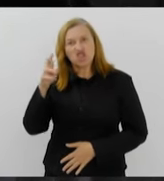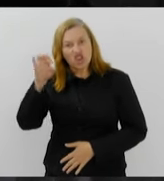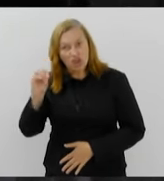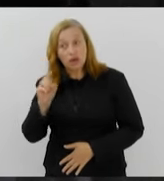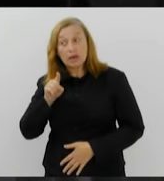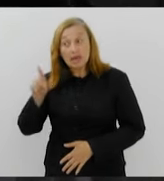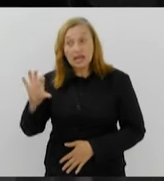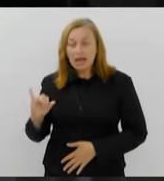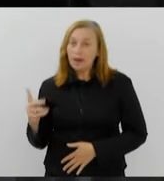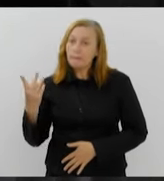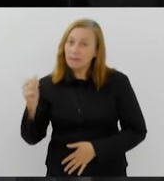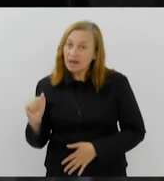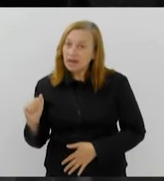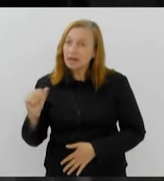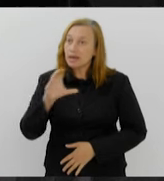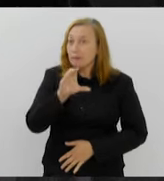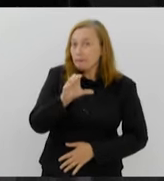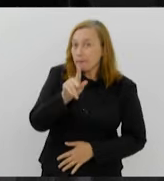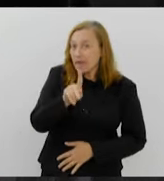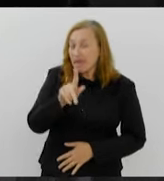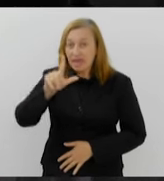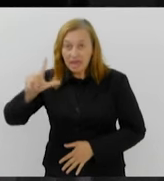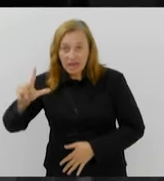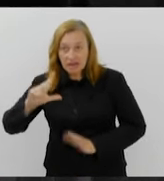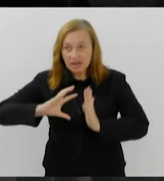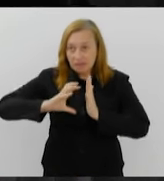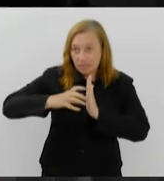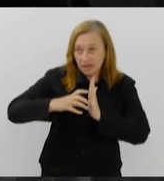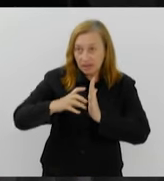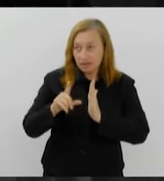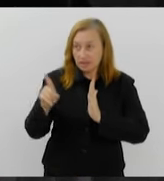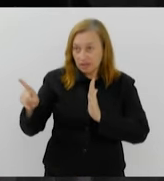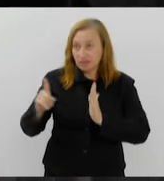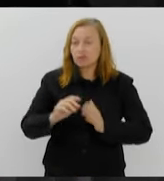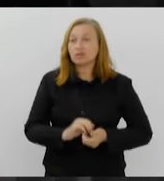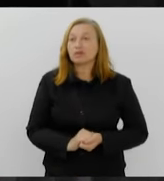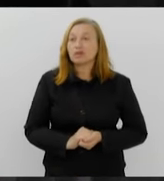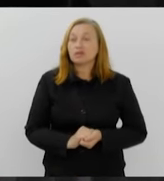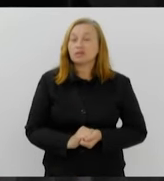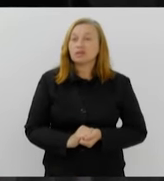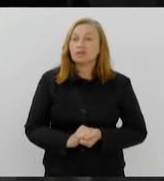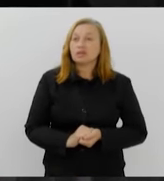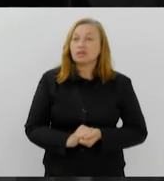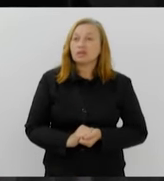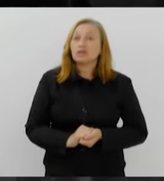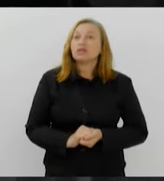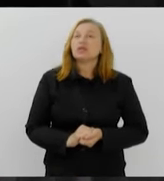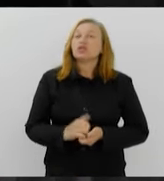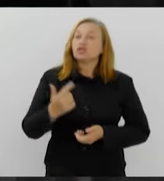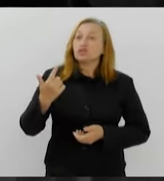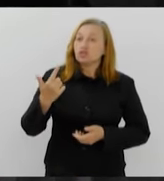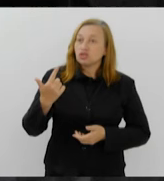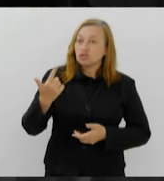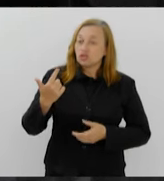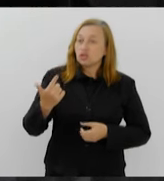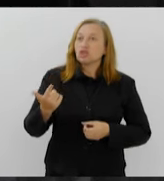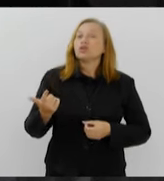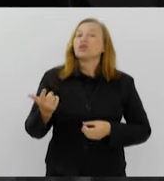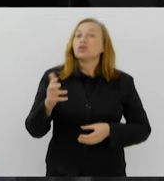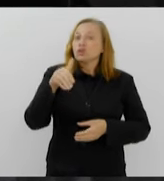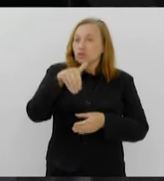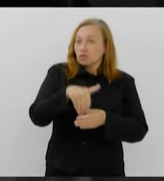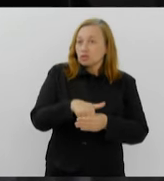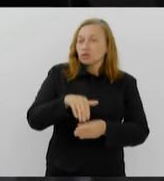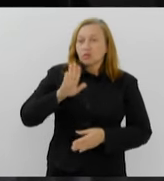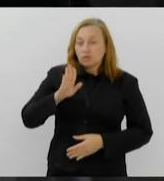no PL numa campanha em prol da reeleição dele que tem cumprido um excelente